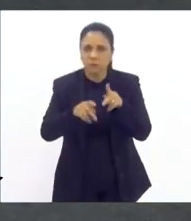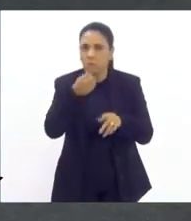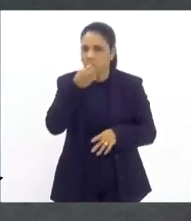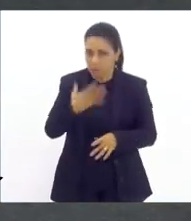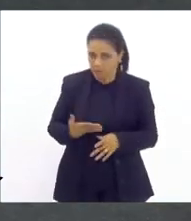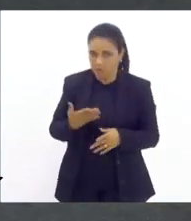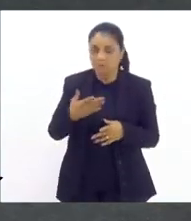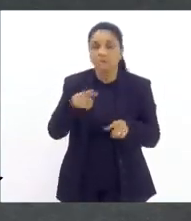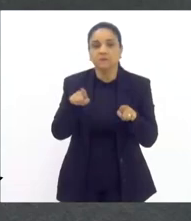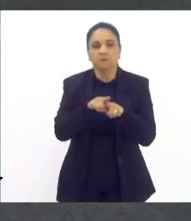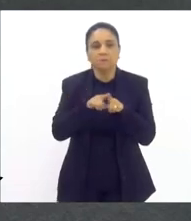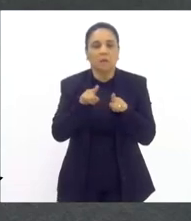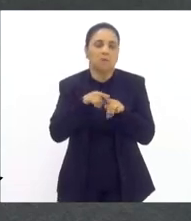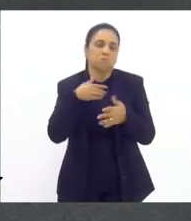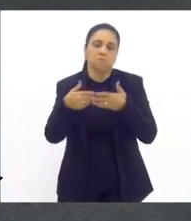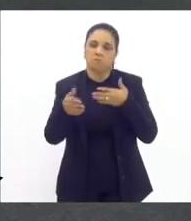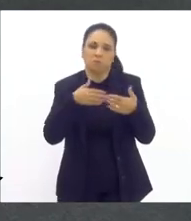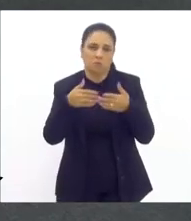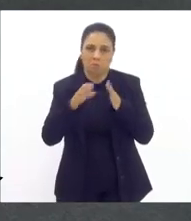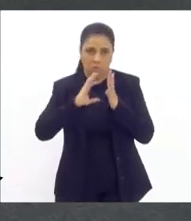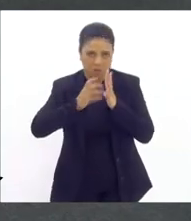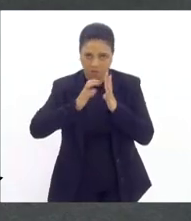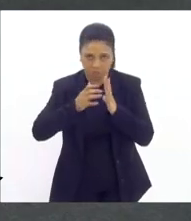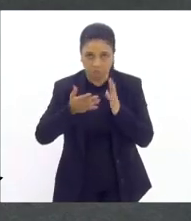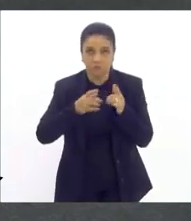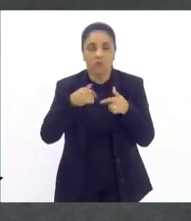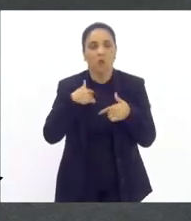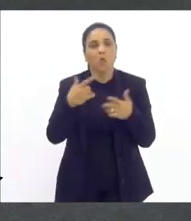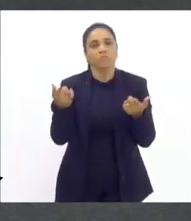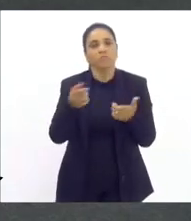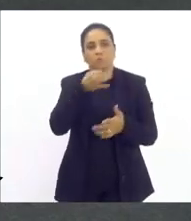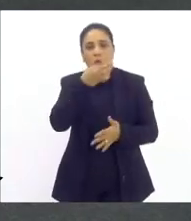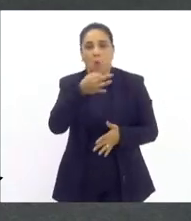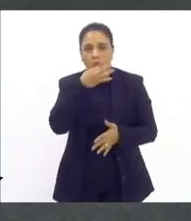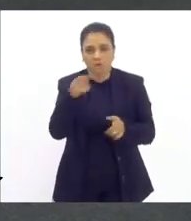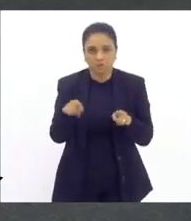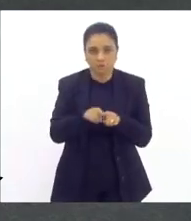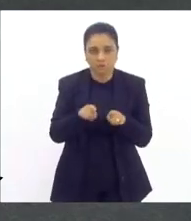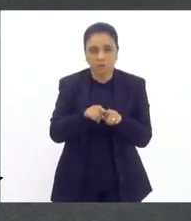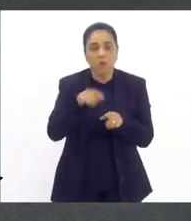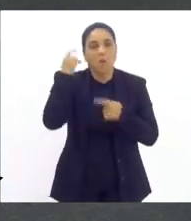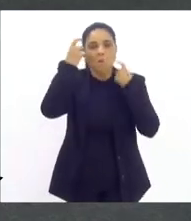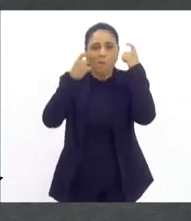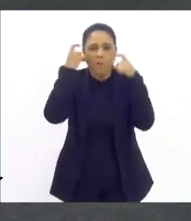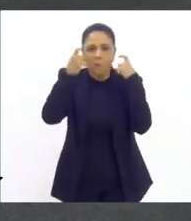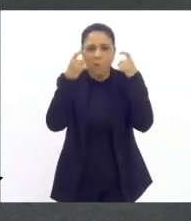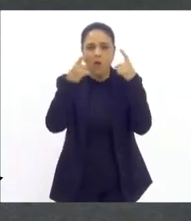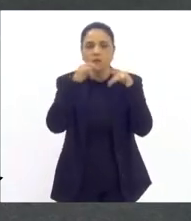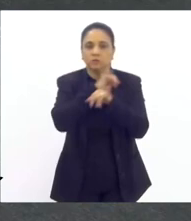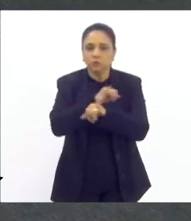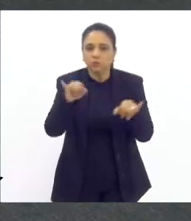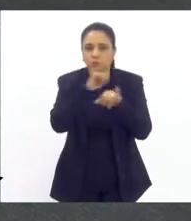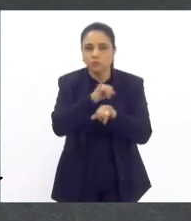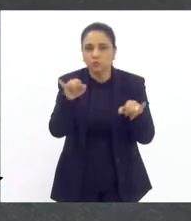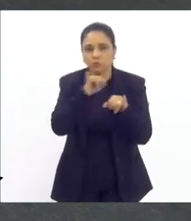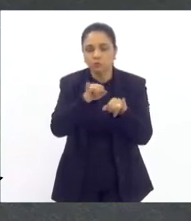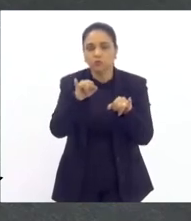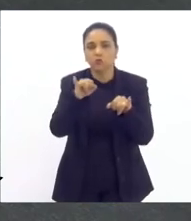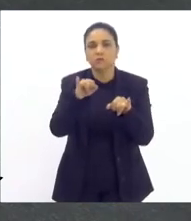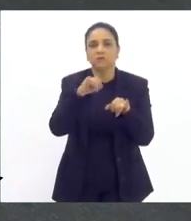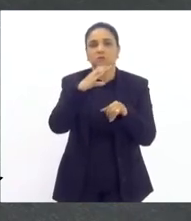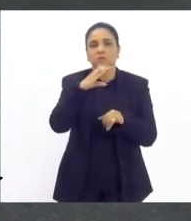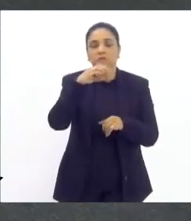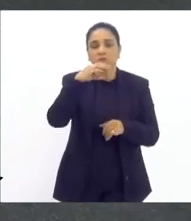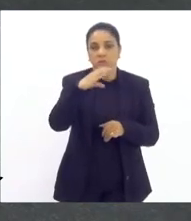queria levantar aqui uma uma questão né eu tô muito preocupado com as notícias vinculadas né sobre a posição do CNJ